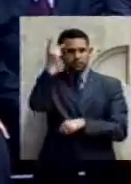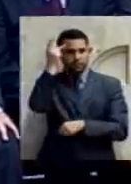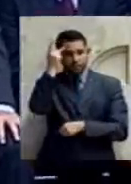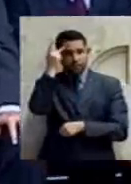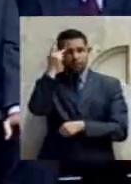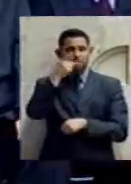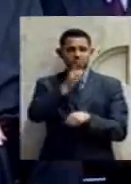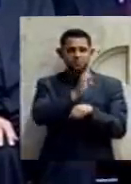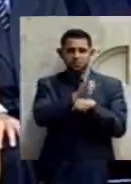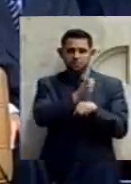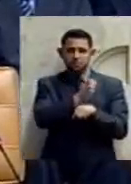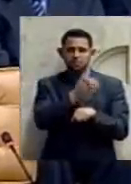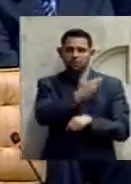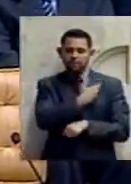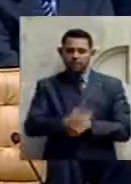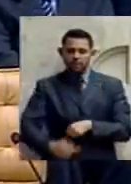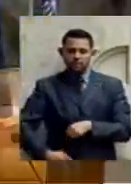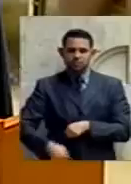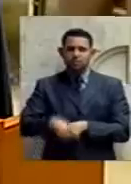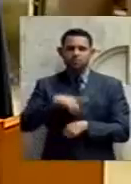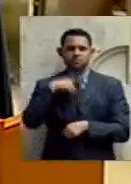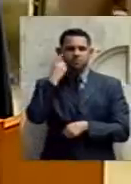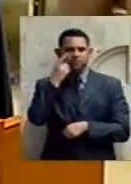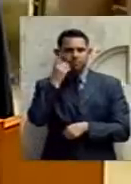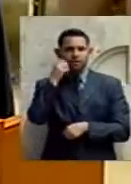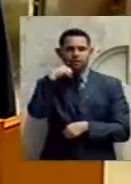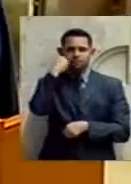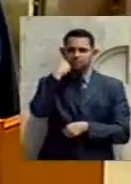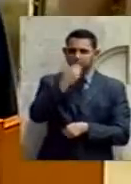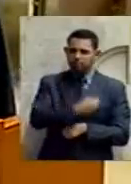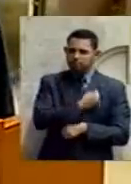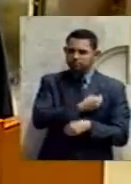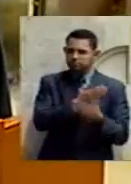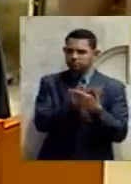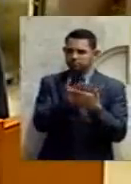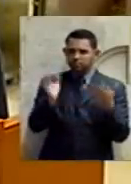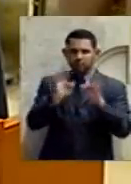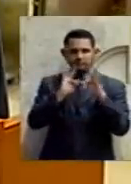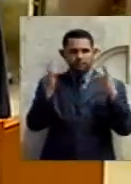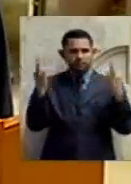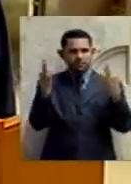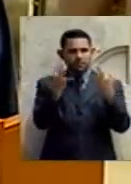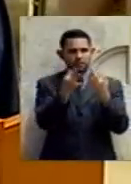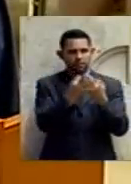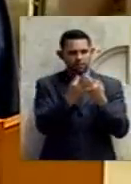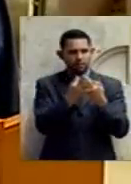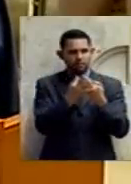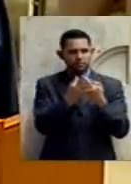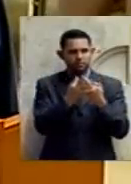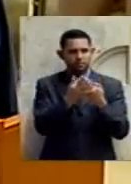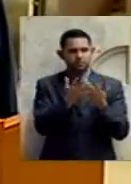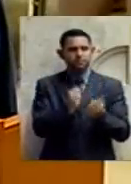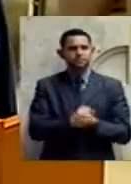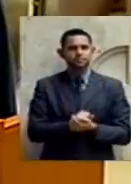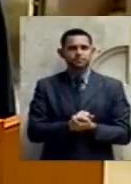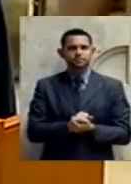Wagner, deputados, senadores aqui presentes, familiares dos